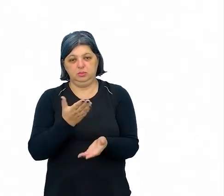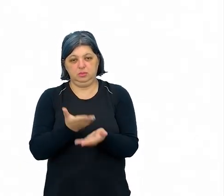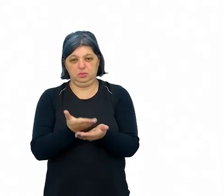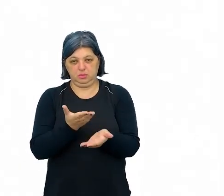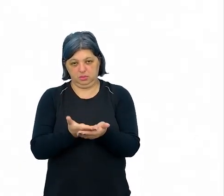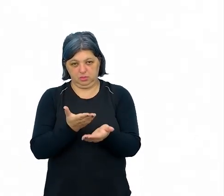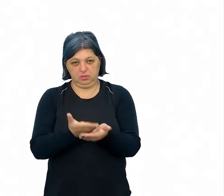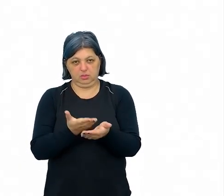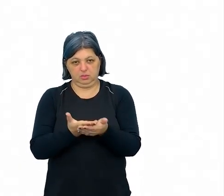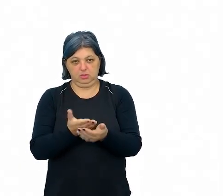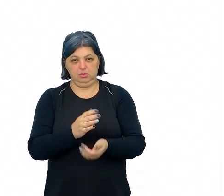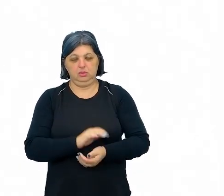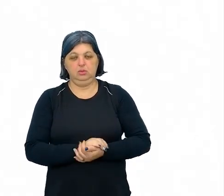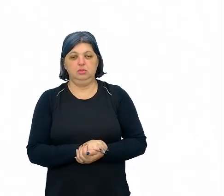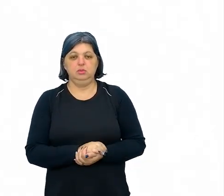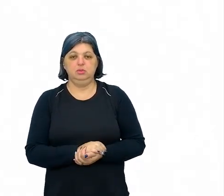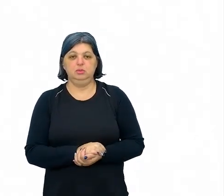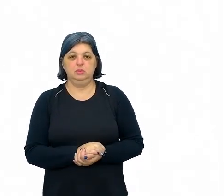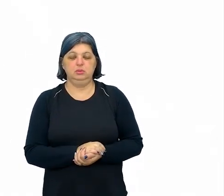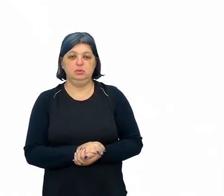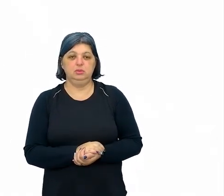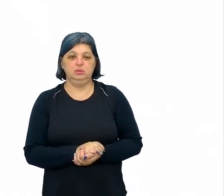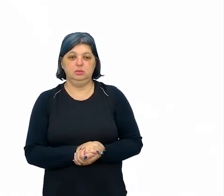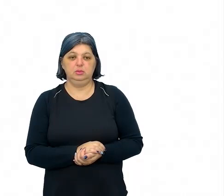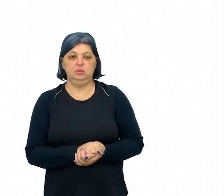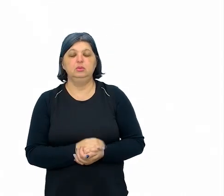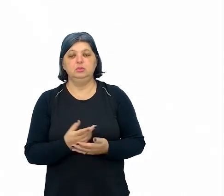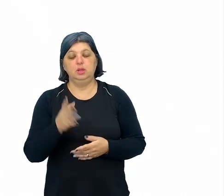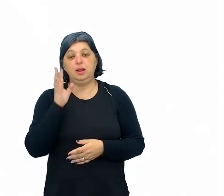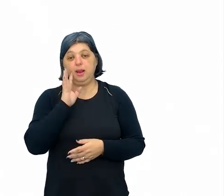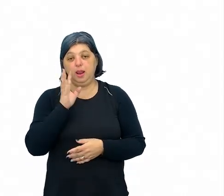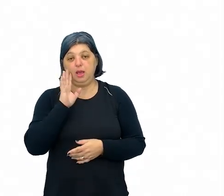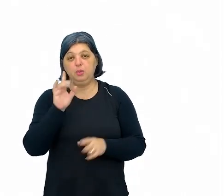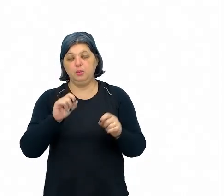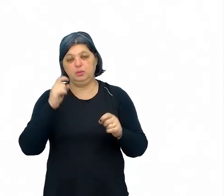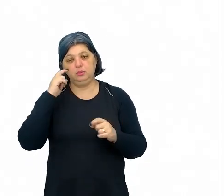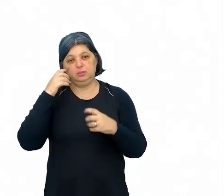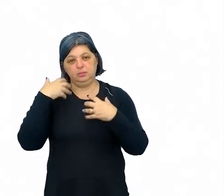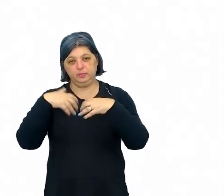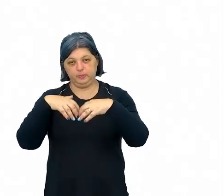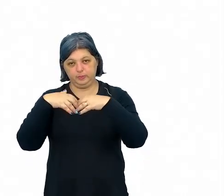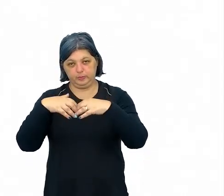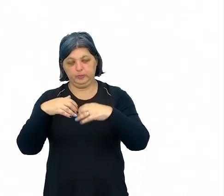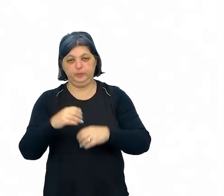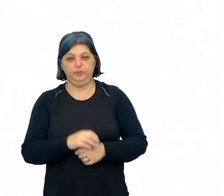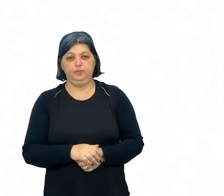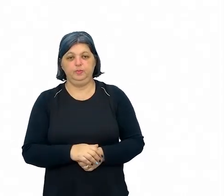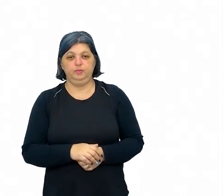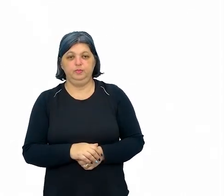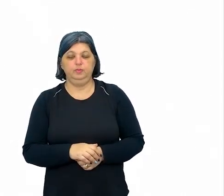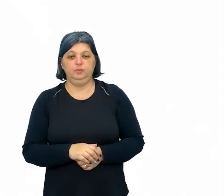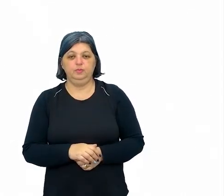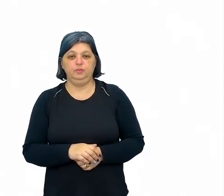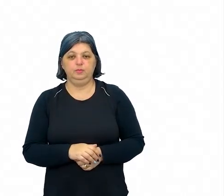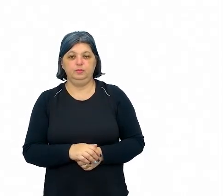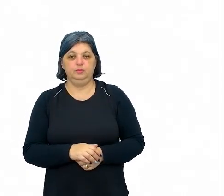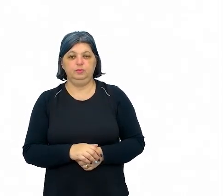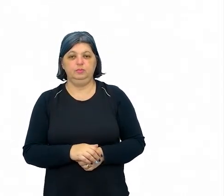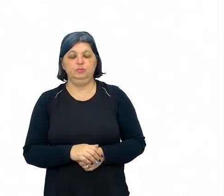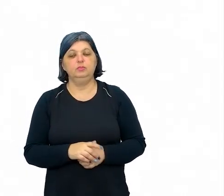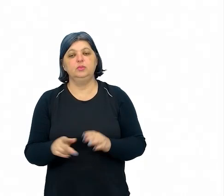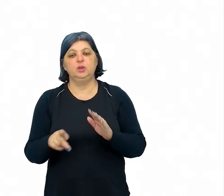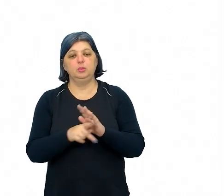tempo todo. Mas o bacana aqui, pessoal, é que a gente reflita sobre. Então, a